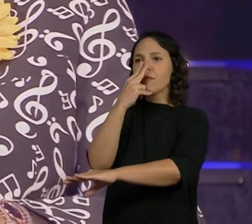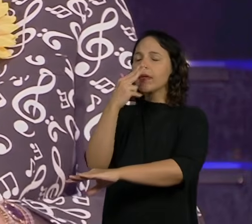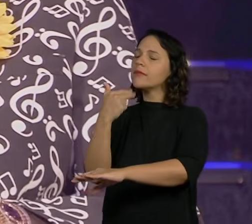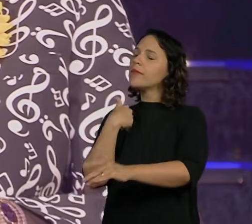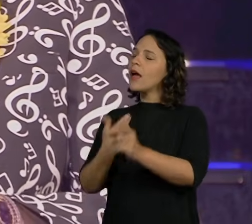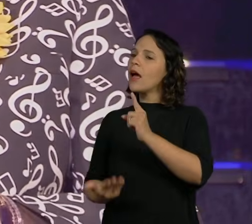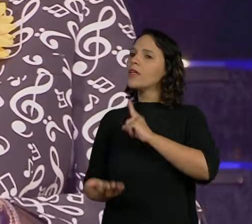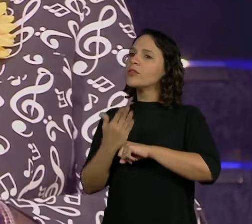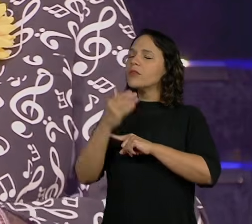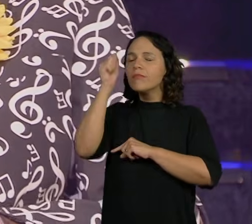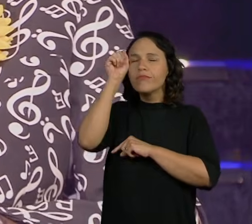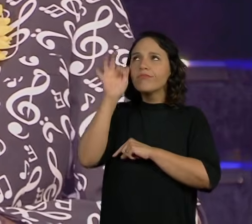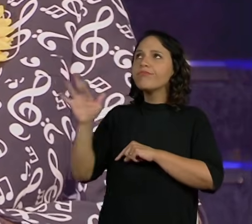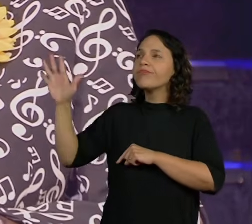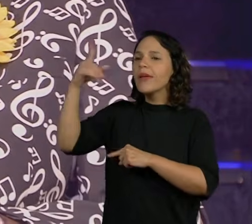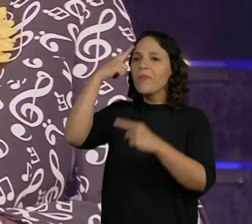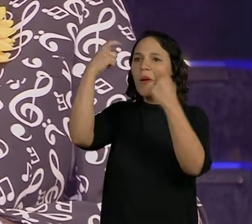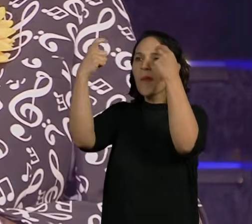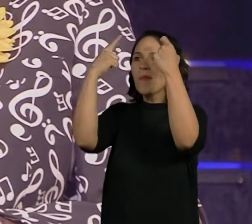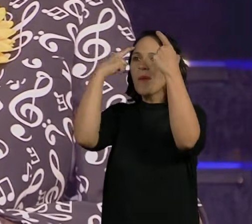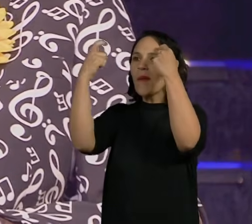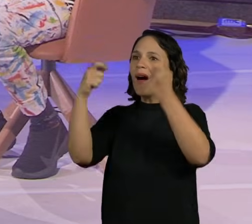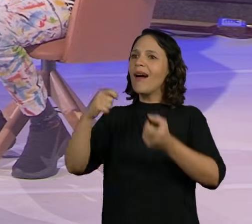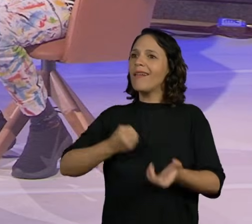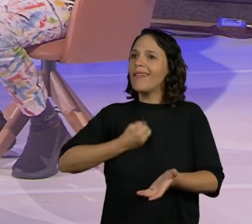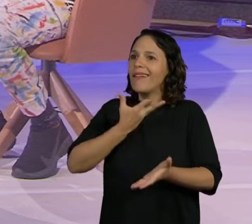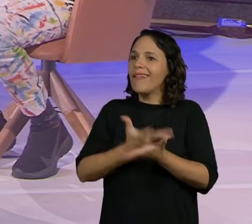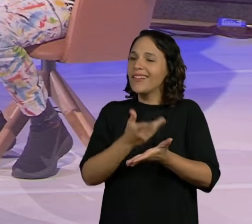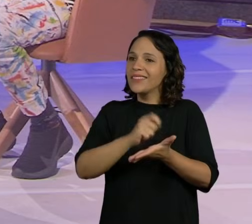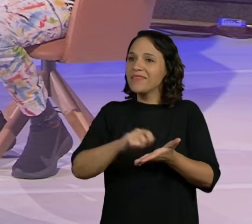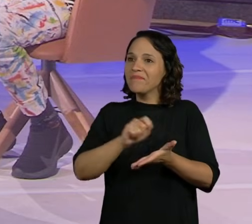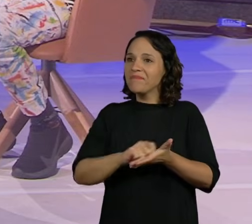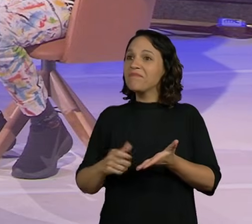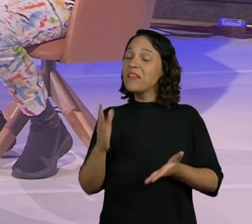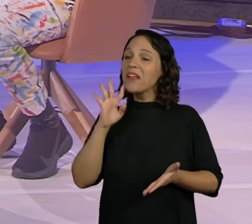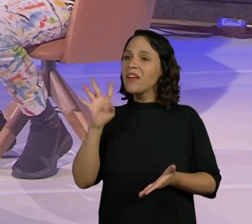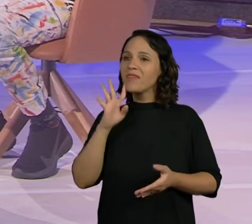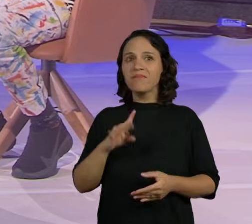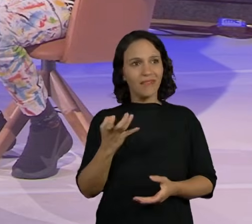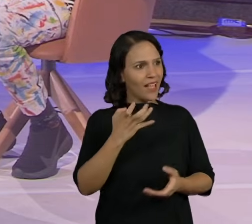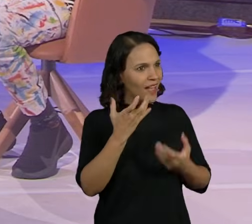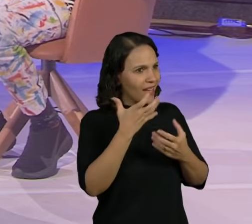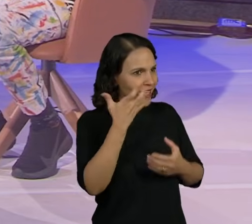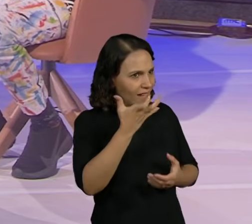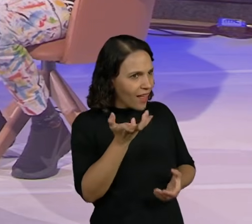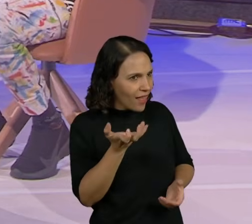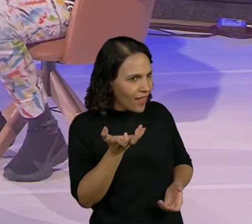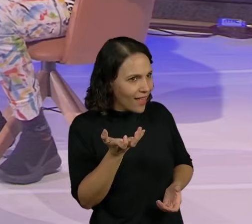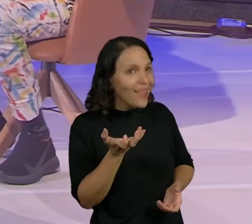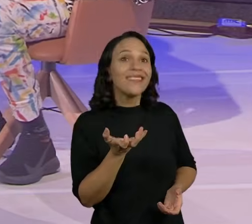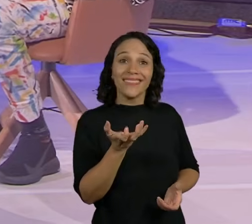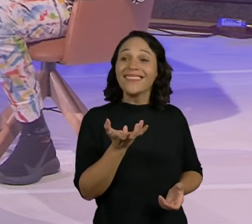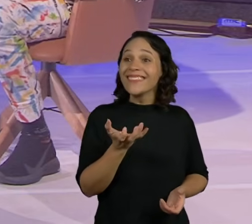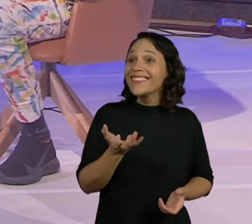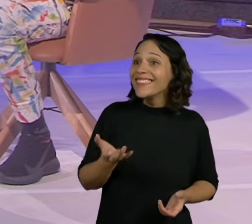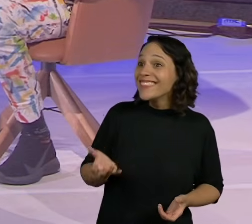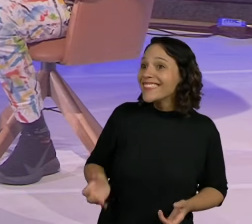coisas para o lado compositor. Foi muito legal. Então vamos cantar um pouco pra gente? Vocês querem ver o Falcão cantar? Vamos.